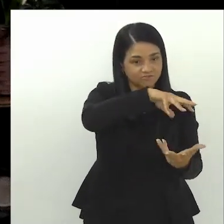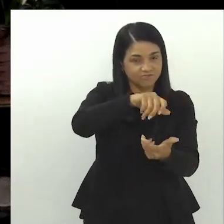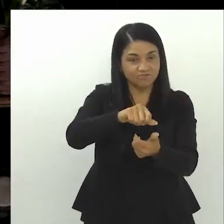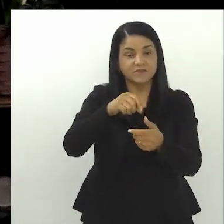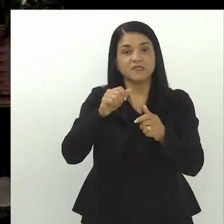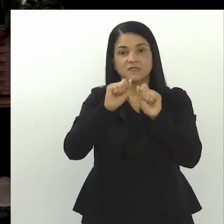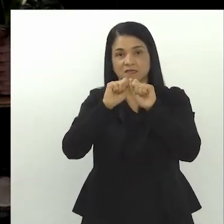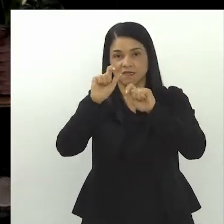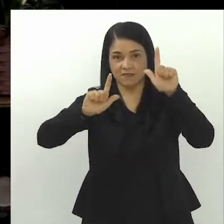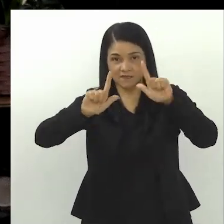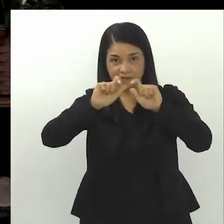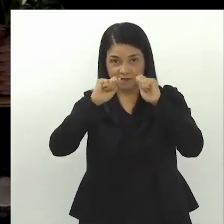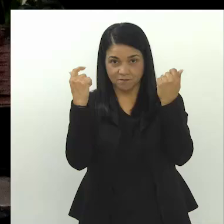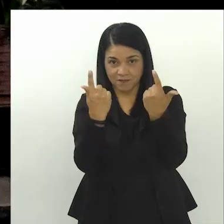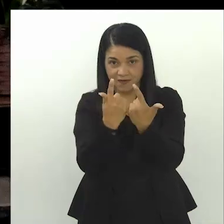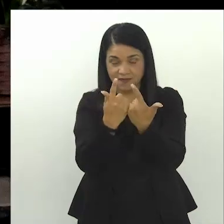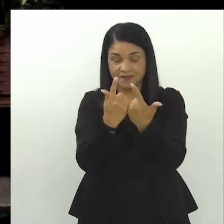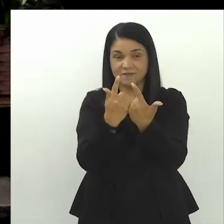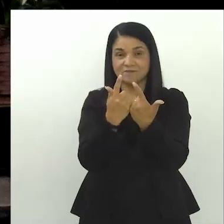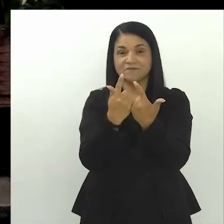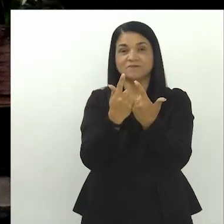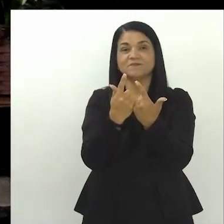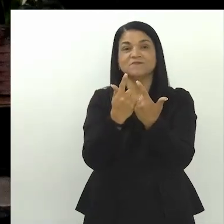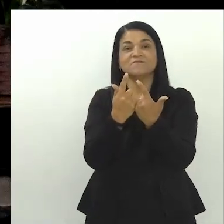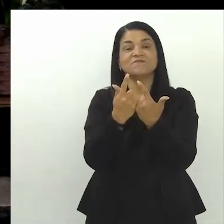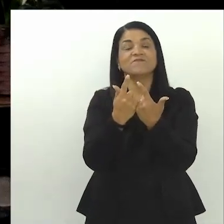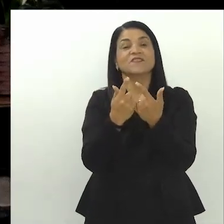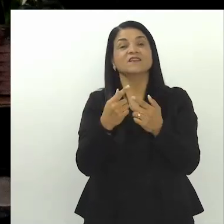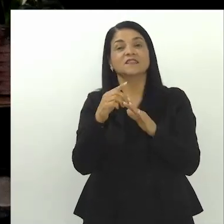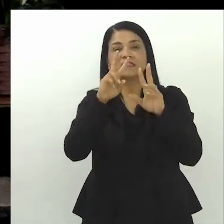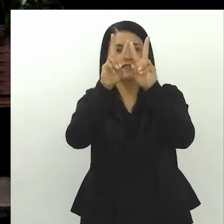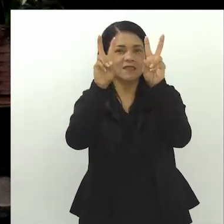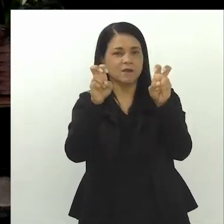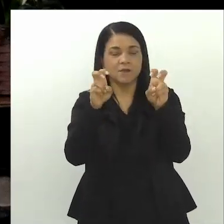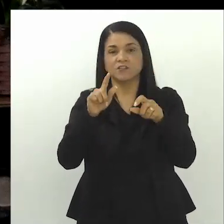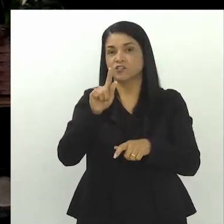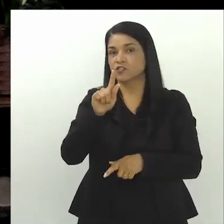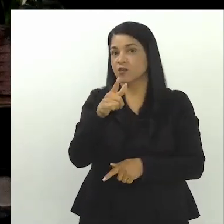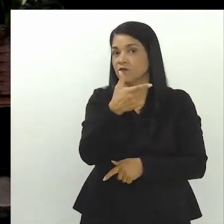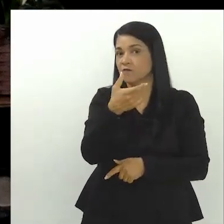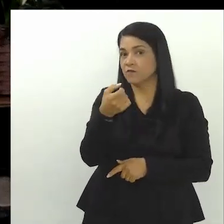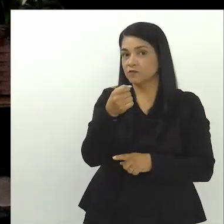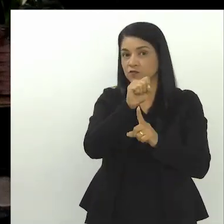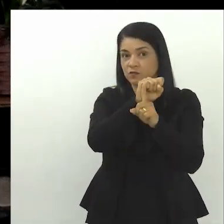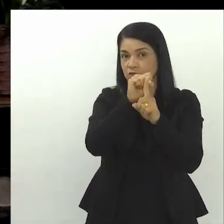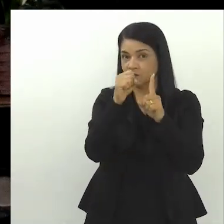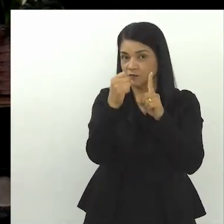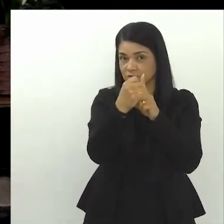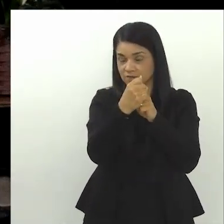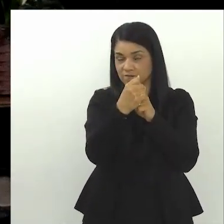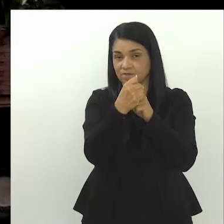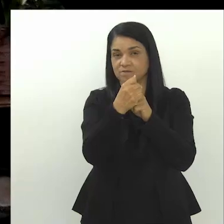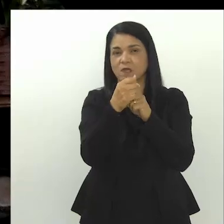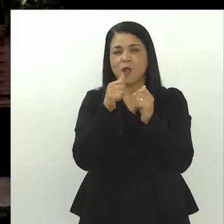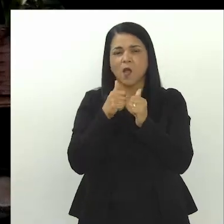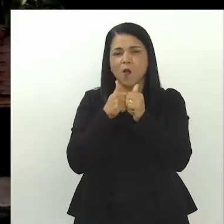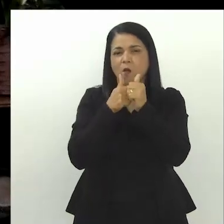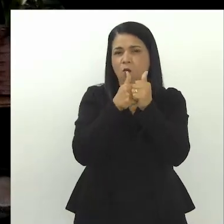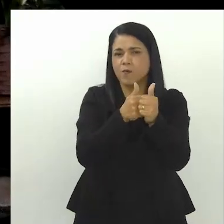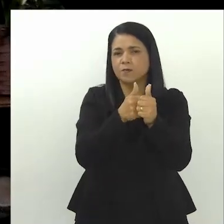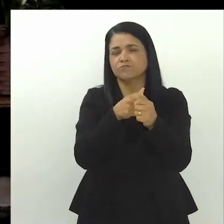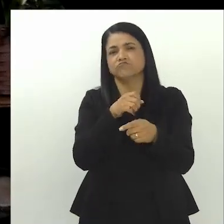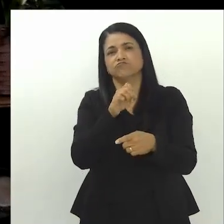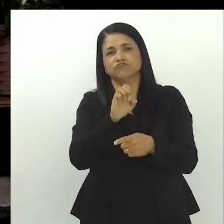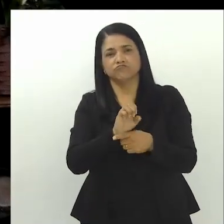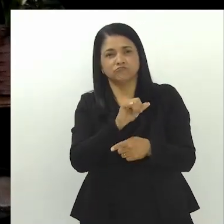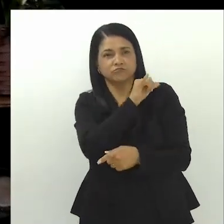ALERJ, Assembleia Legislativa do Rio de Janeiro, através da TV ALERJ, traz hoje o tema do G20 Social. Nós acompanhamos no